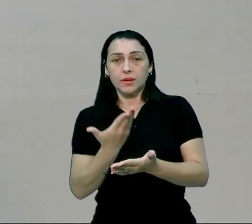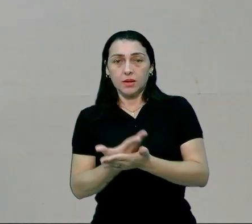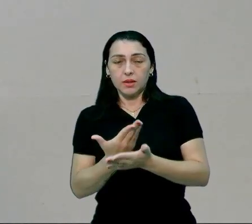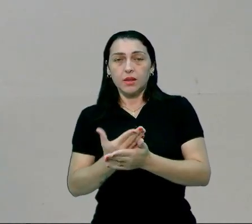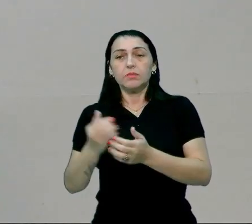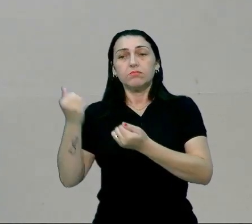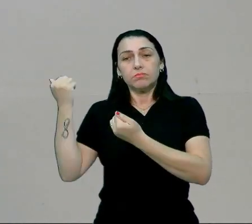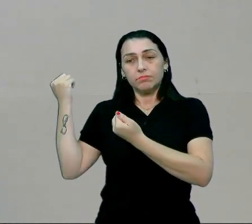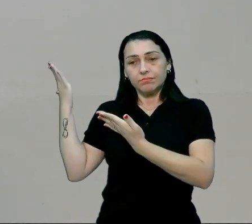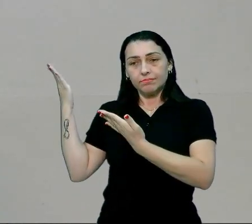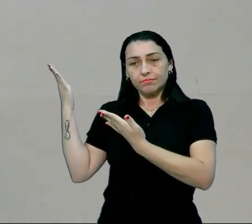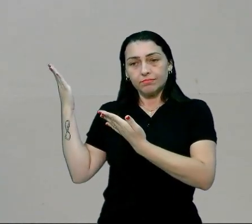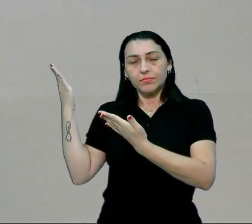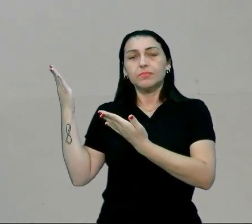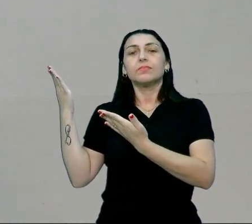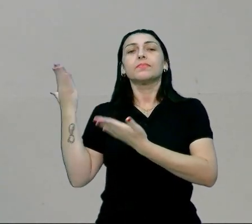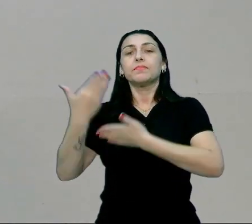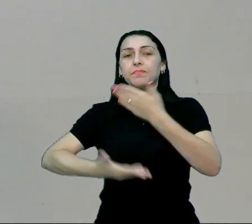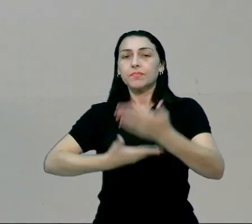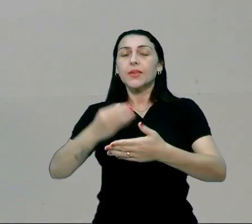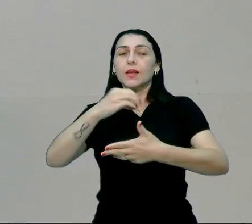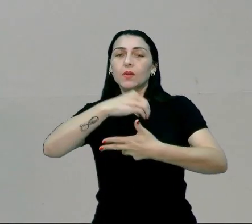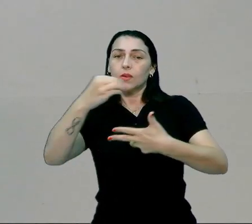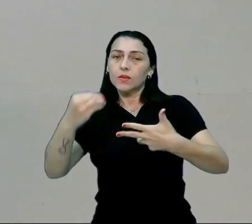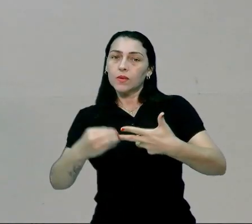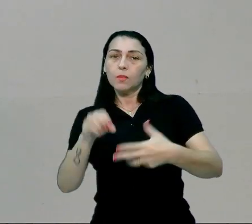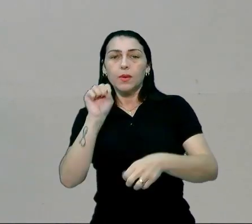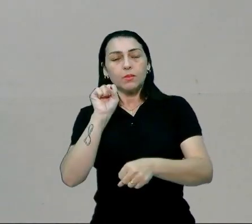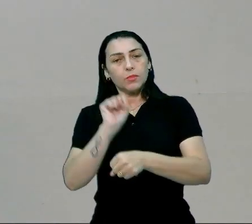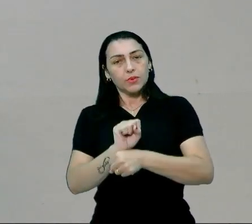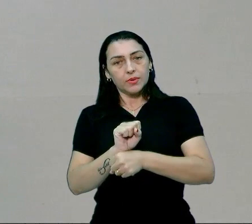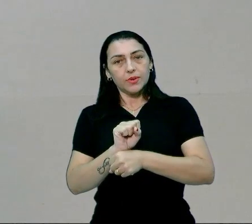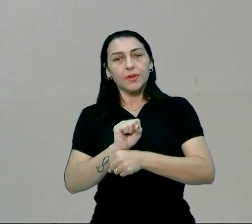outros assuntos que estão correlacionados ao Enem. Eu paro por